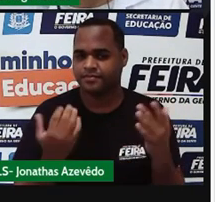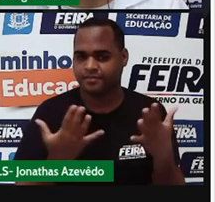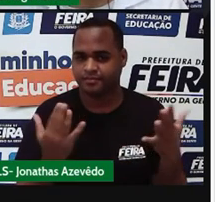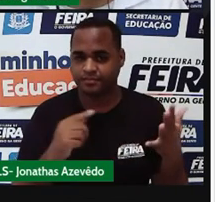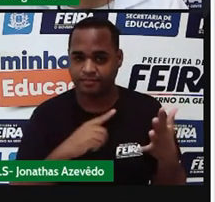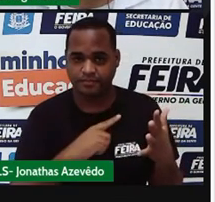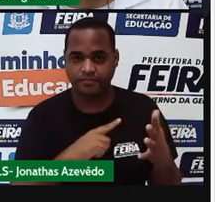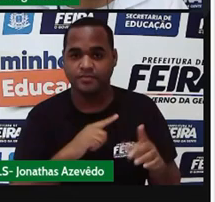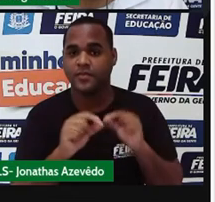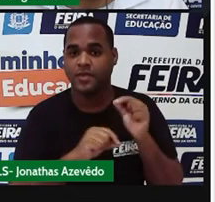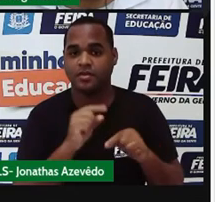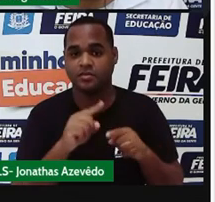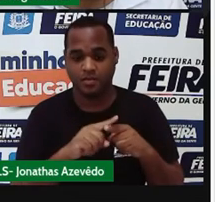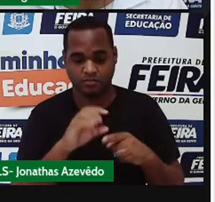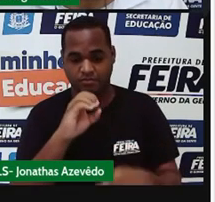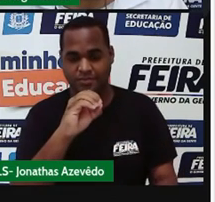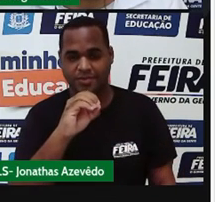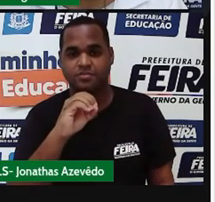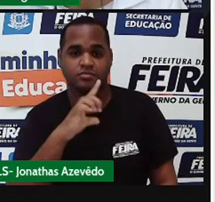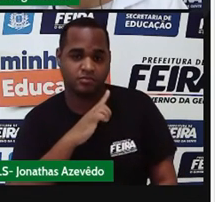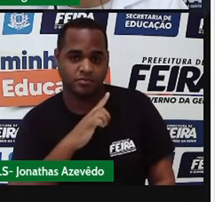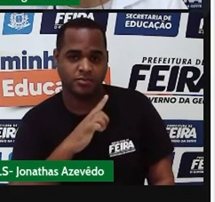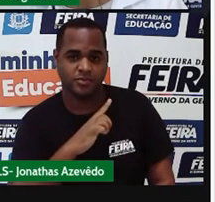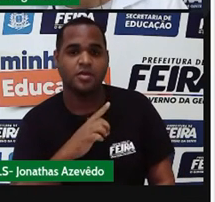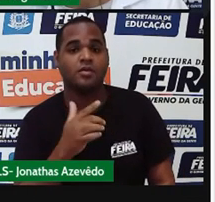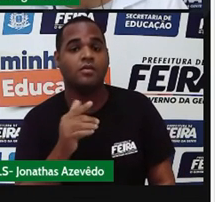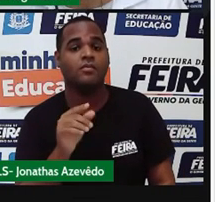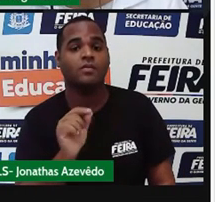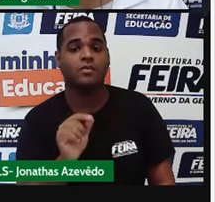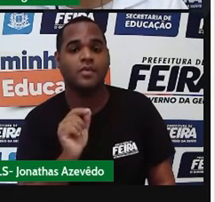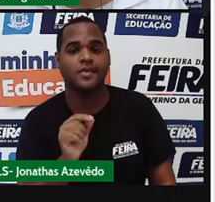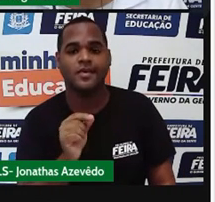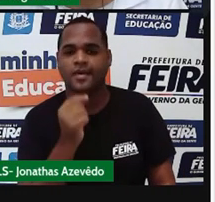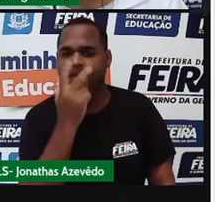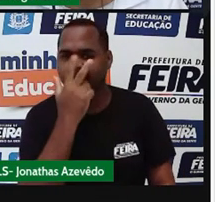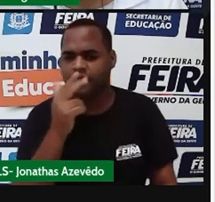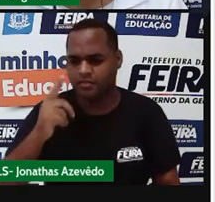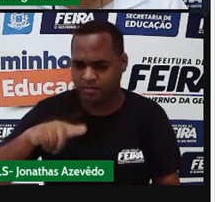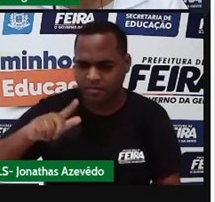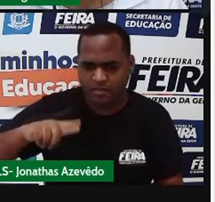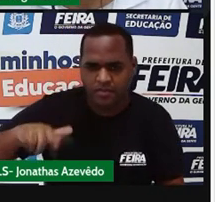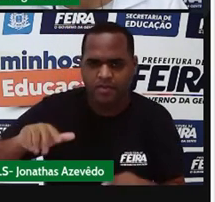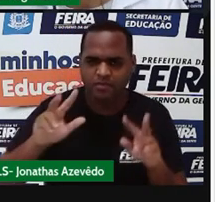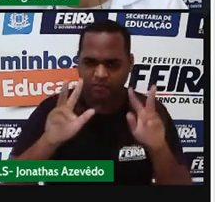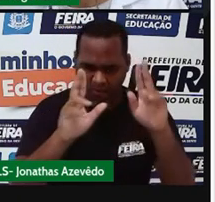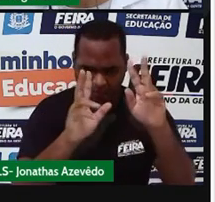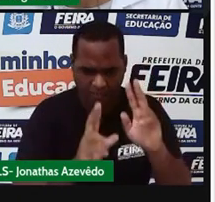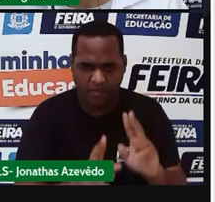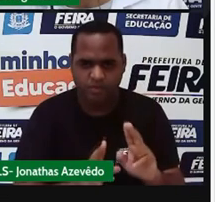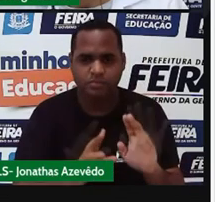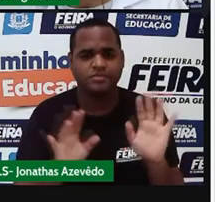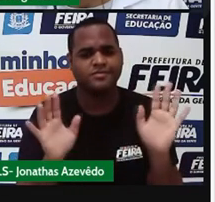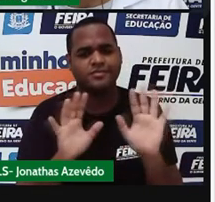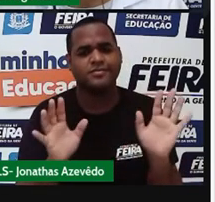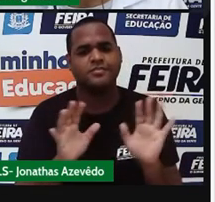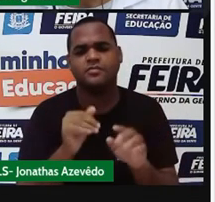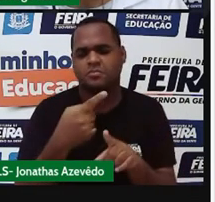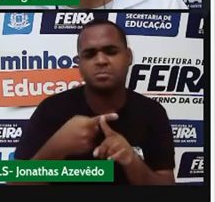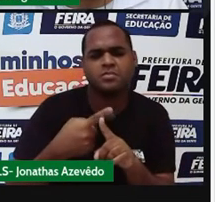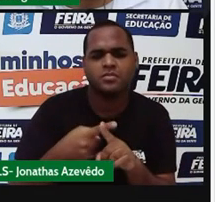ele de baixo apesar de ter o zero na frente né não é do mesmo jeito que essa de cima porque